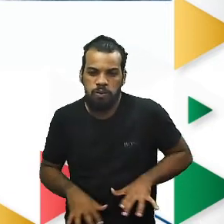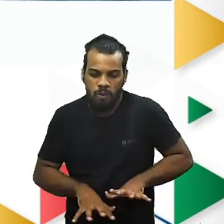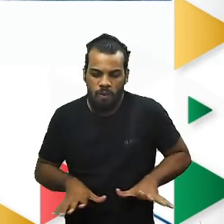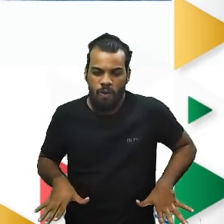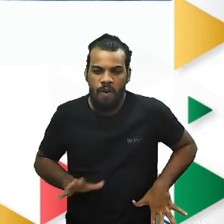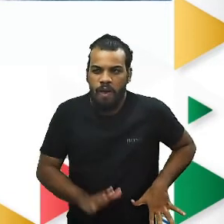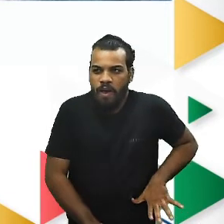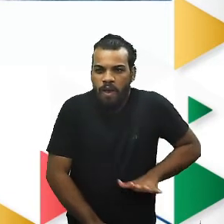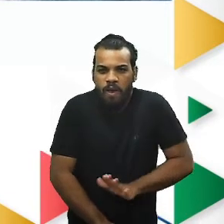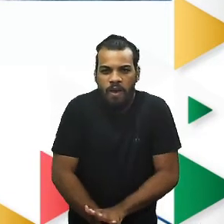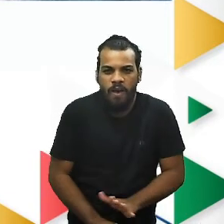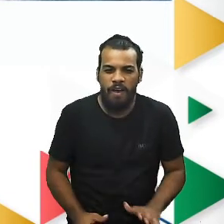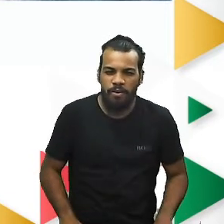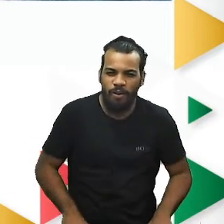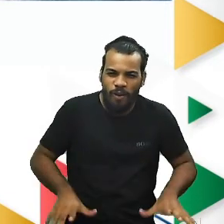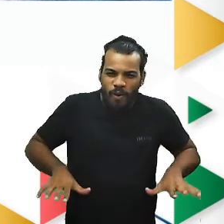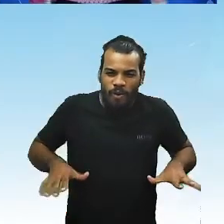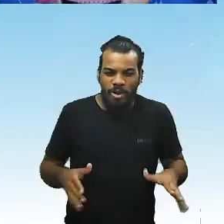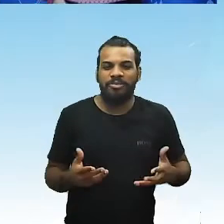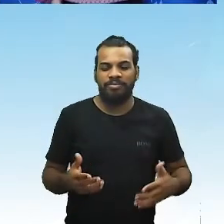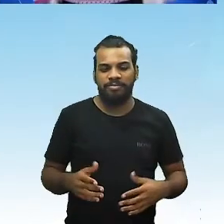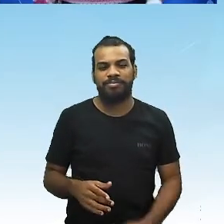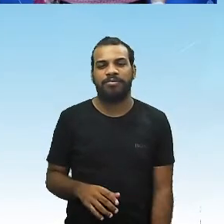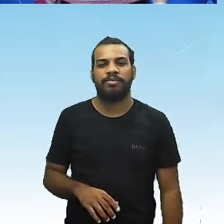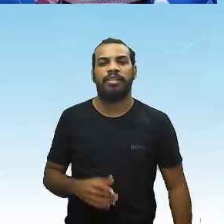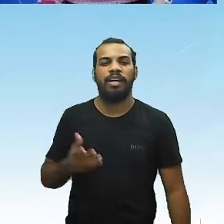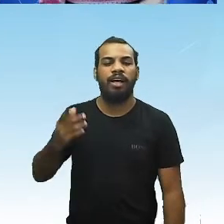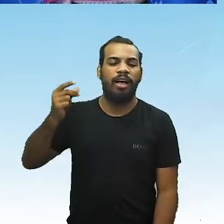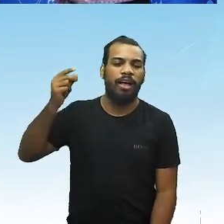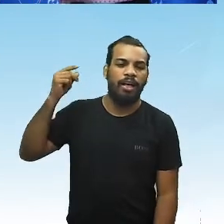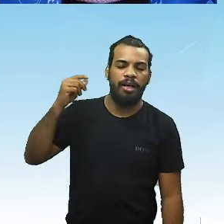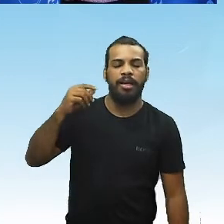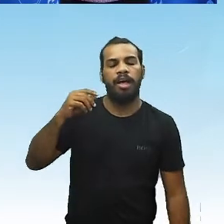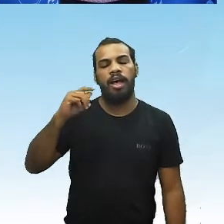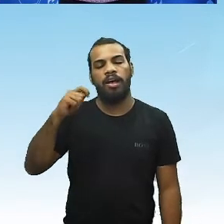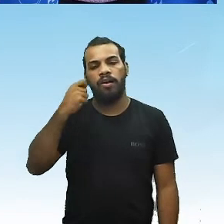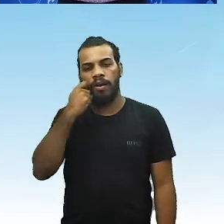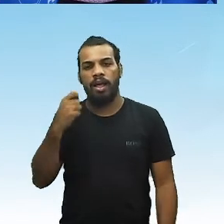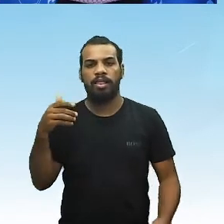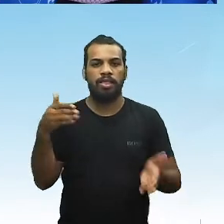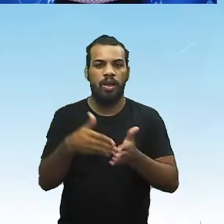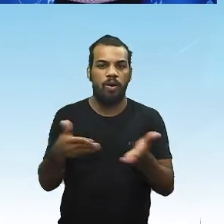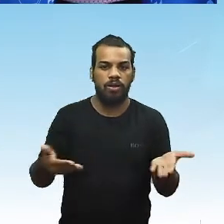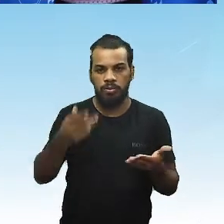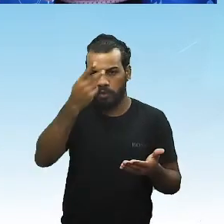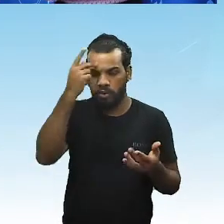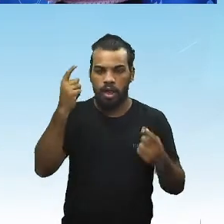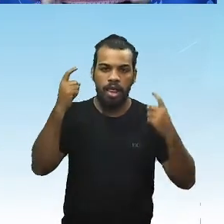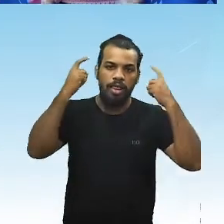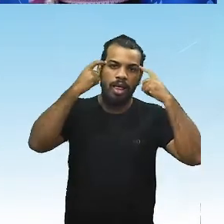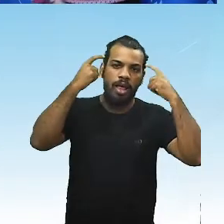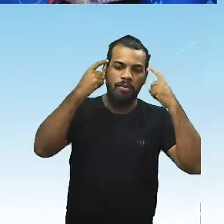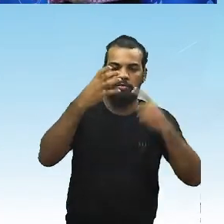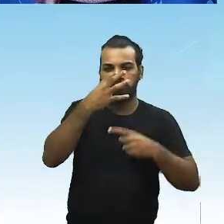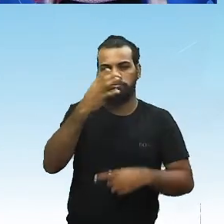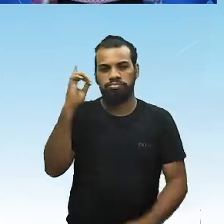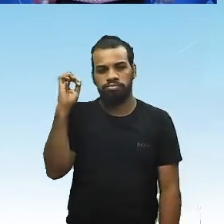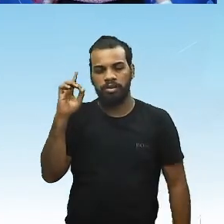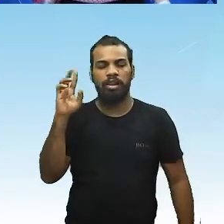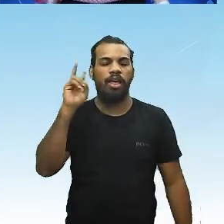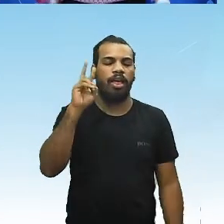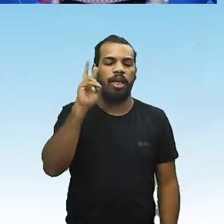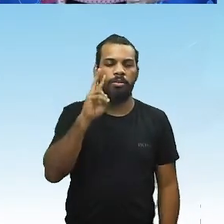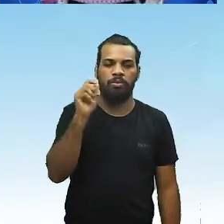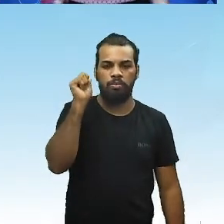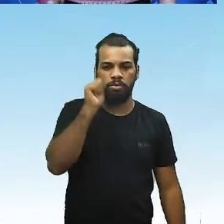ela foi uma das maiores atrizes, né, da época, e enfim, ainda hoje as pessoas admiram bastante o trabalho que ela